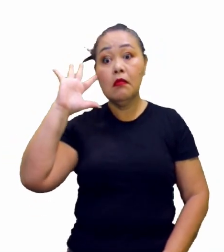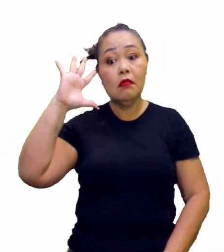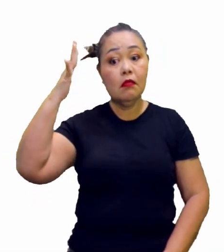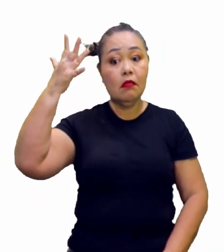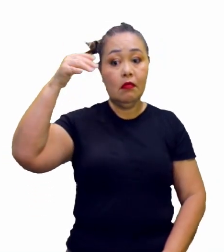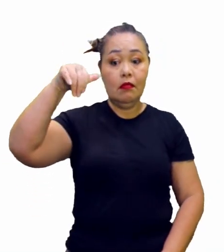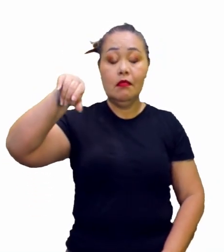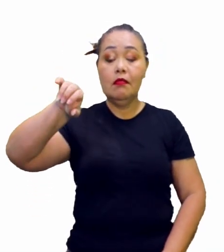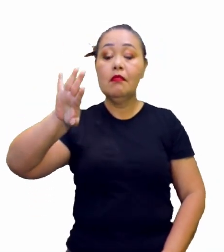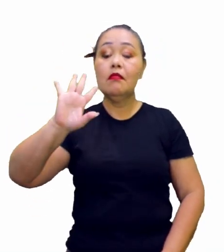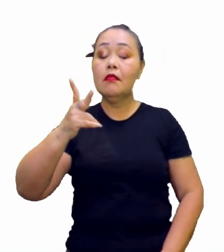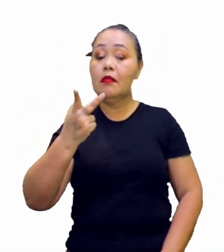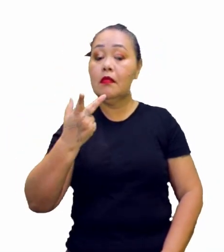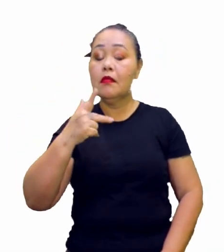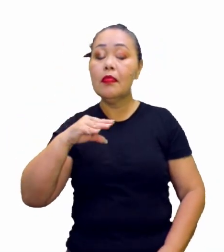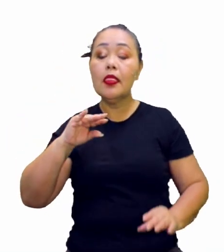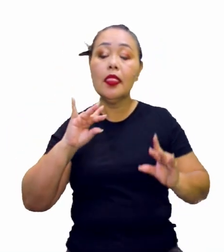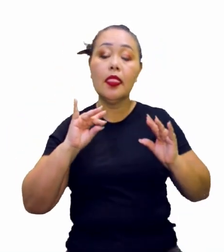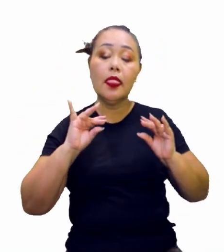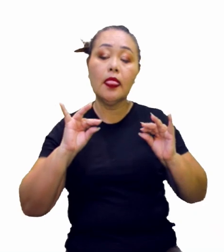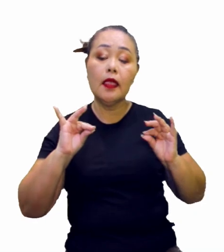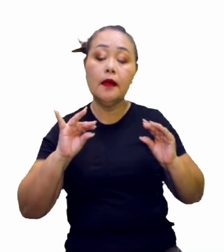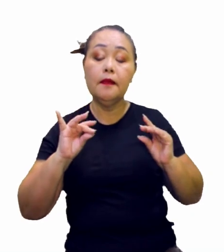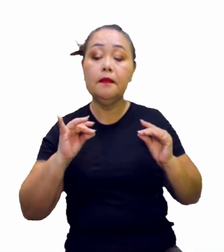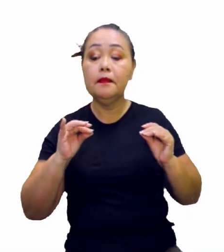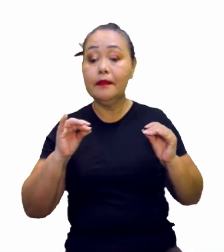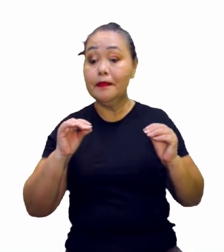falando, úmido, seco,